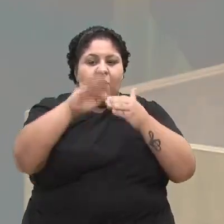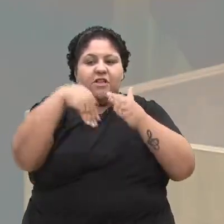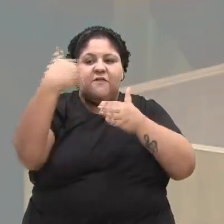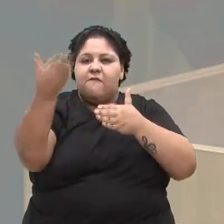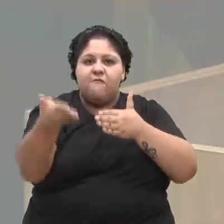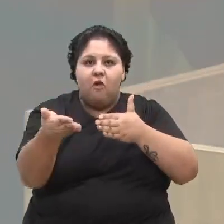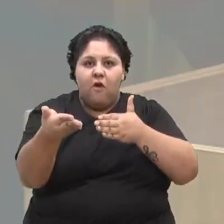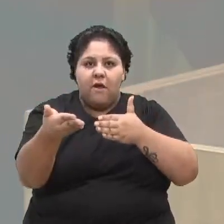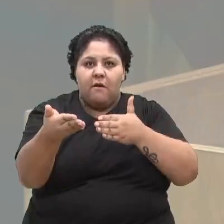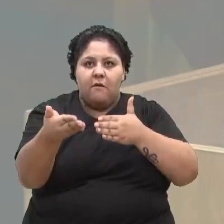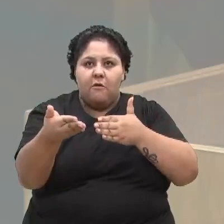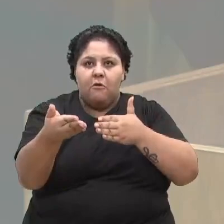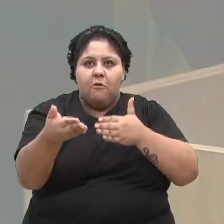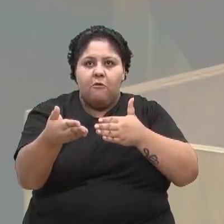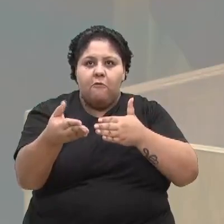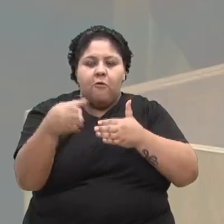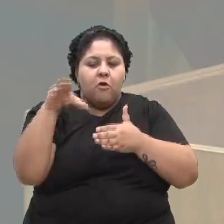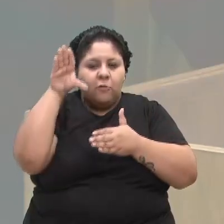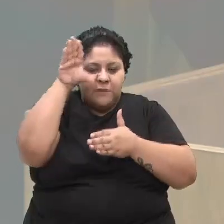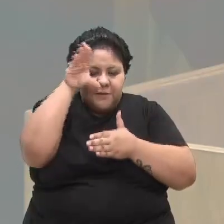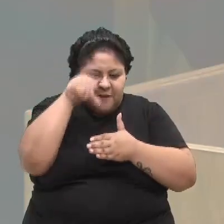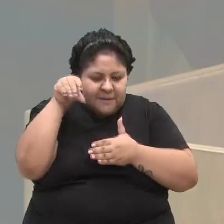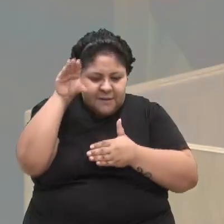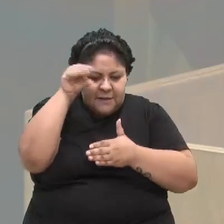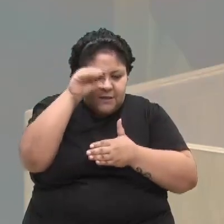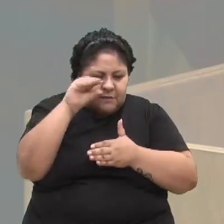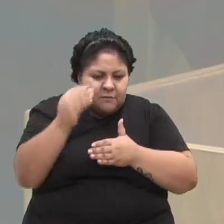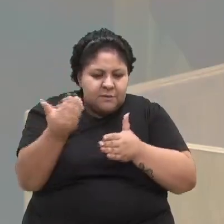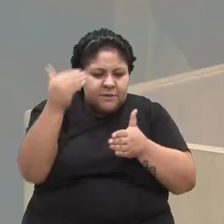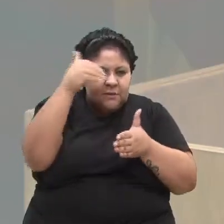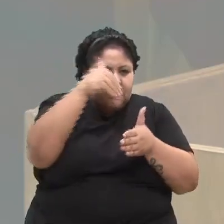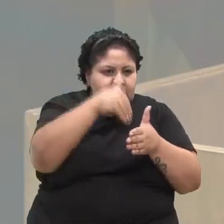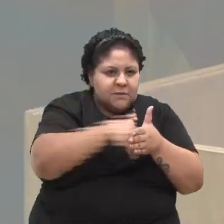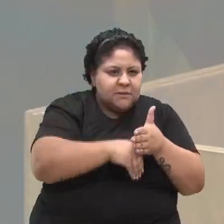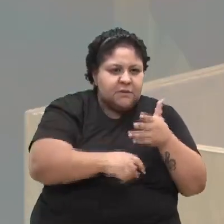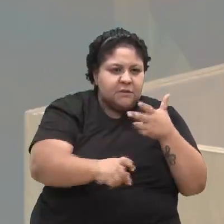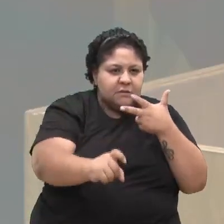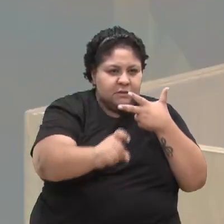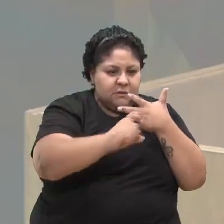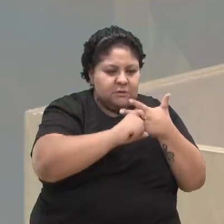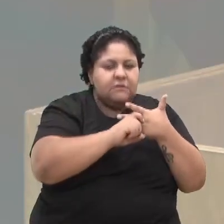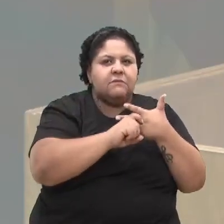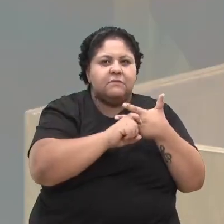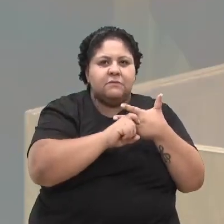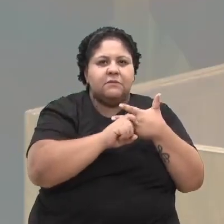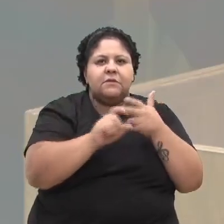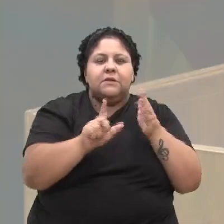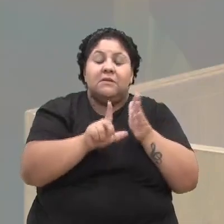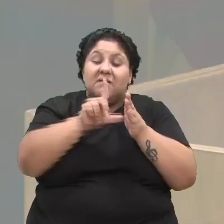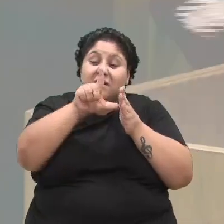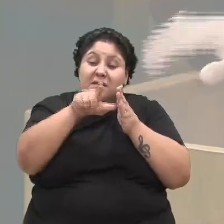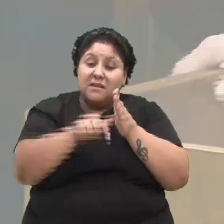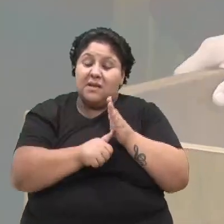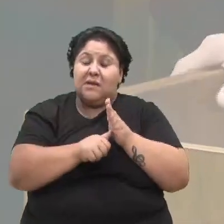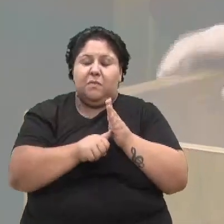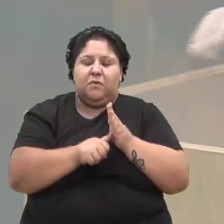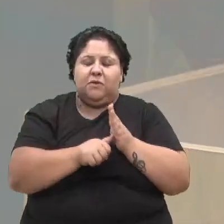foi constatado dentro do Executivo. E após, né,